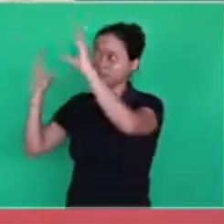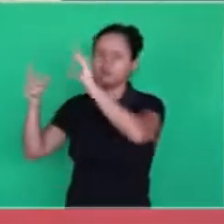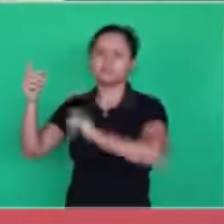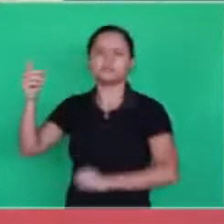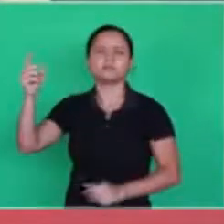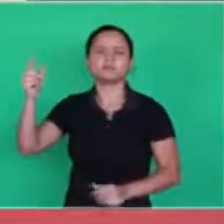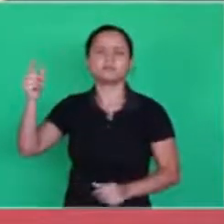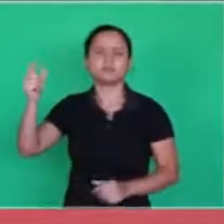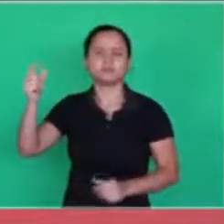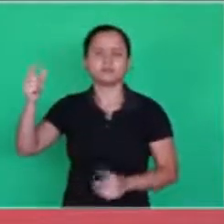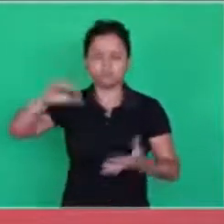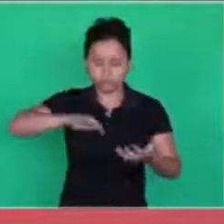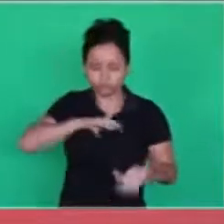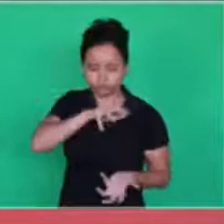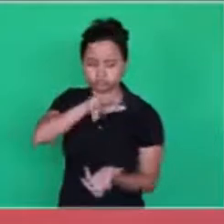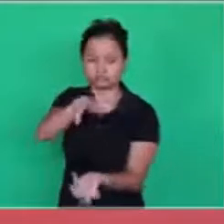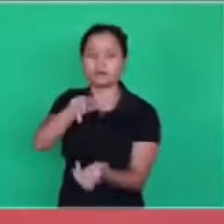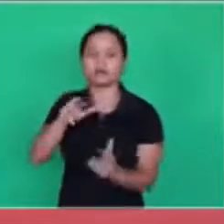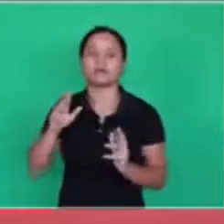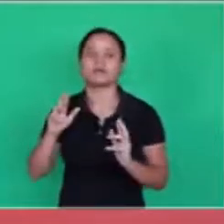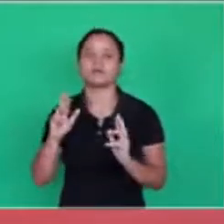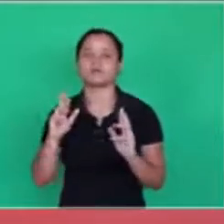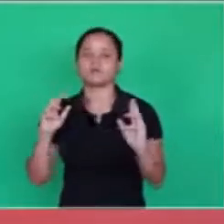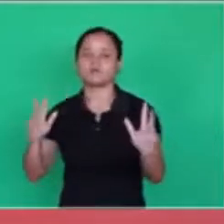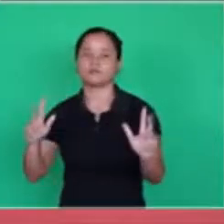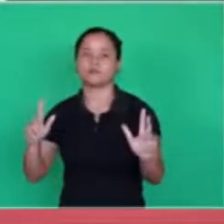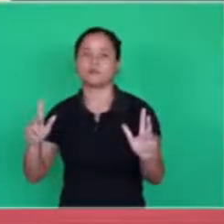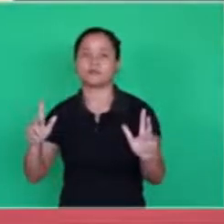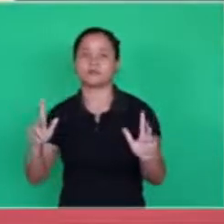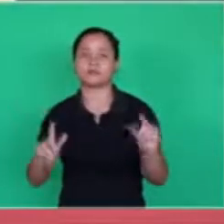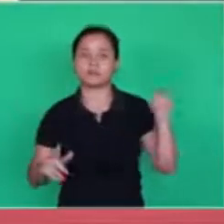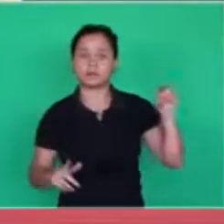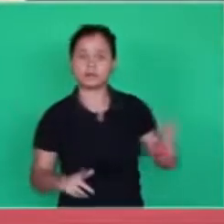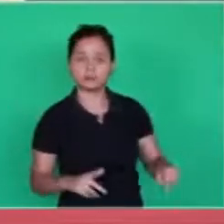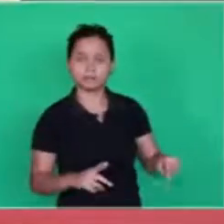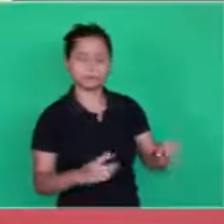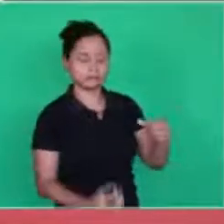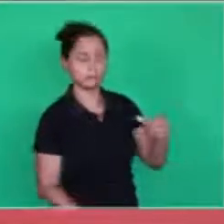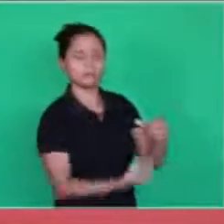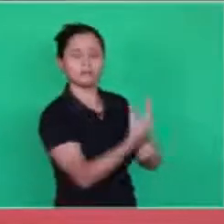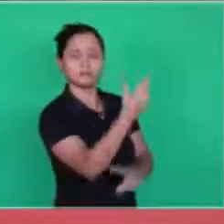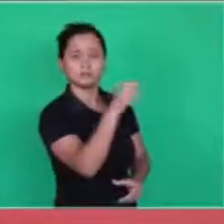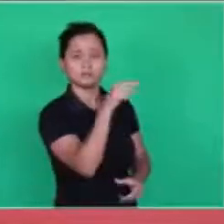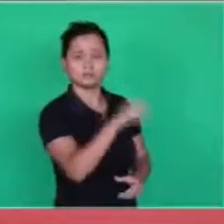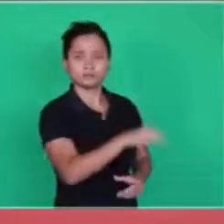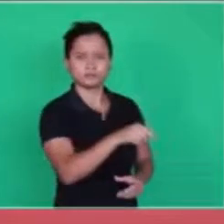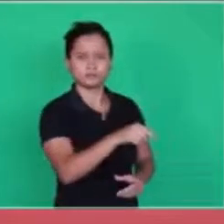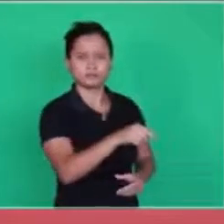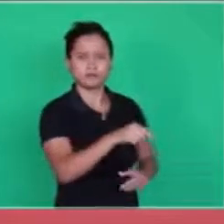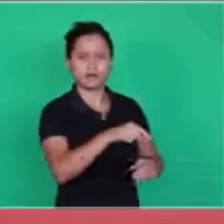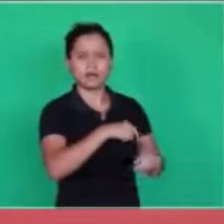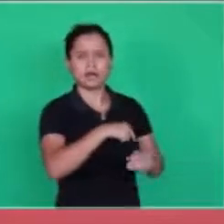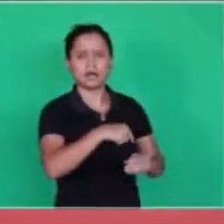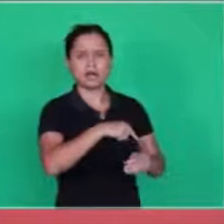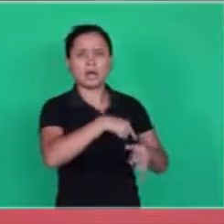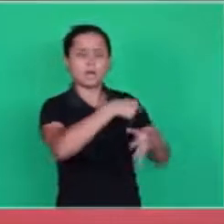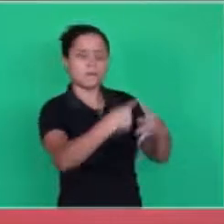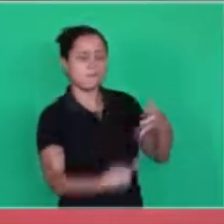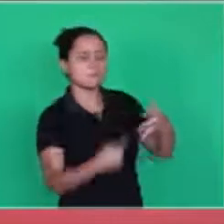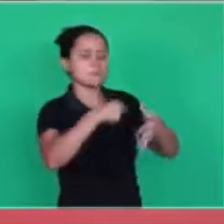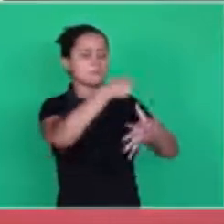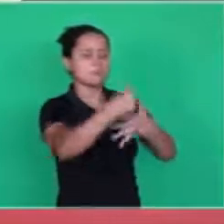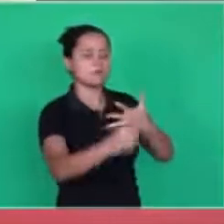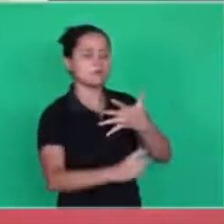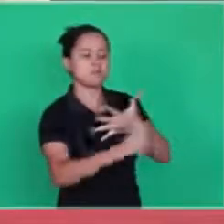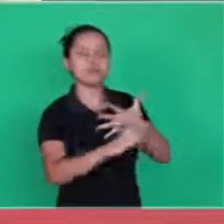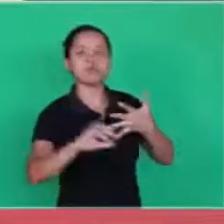universo. Este aqui é um universo. O universo da obra criadora está em qual medida? Na quarta ou na quinta?